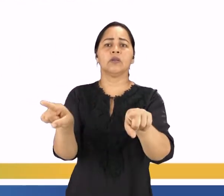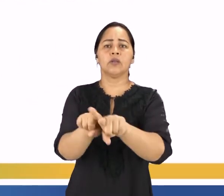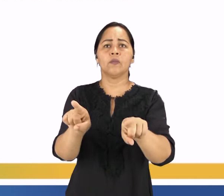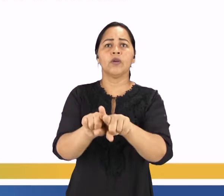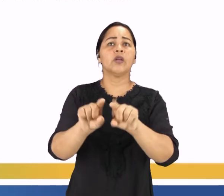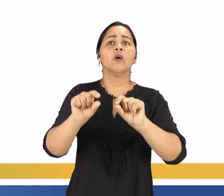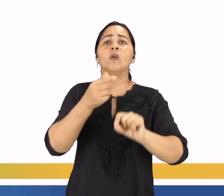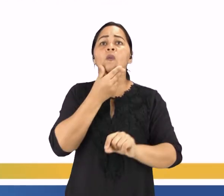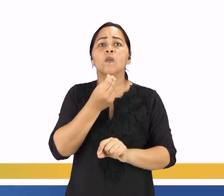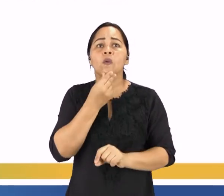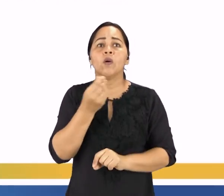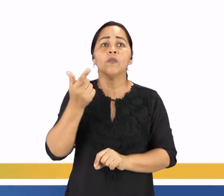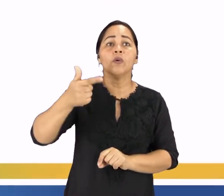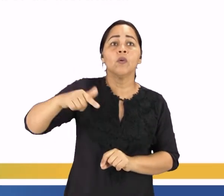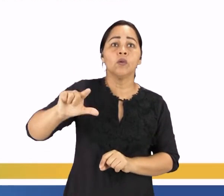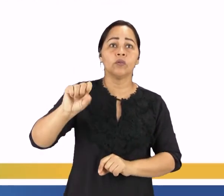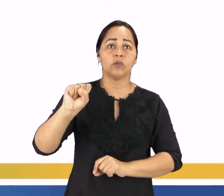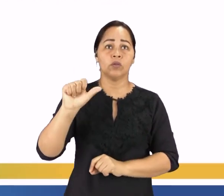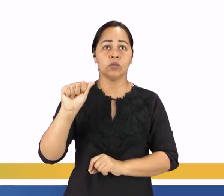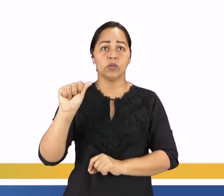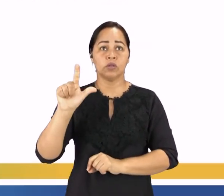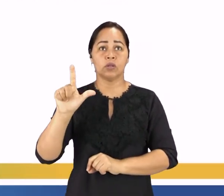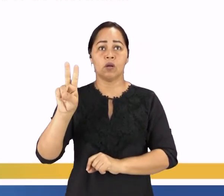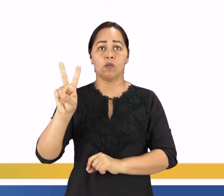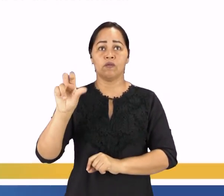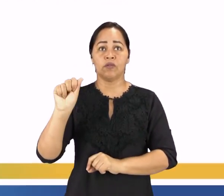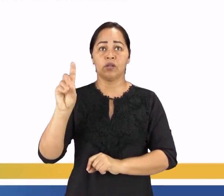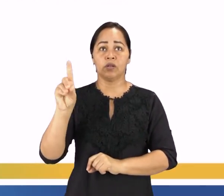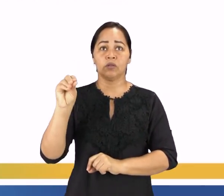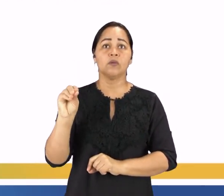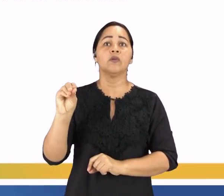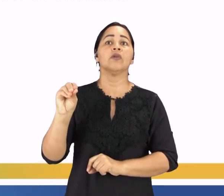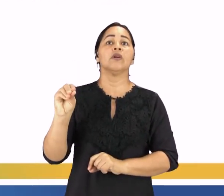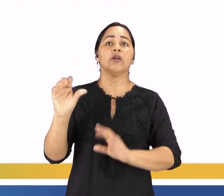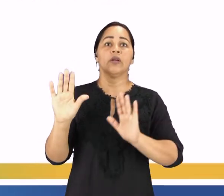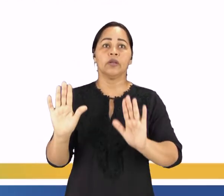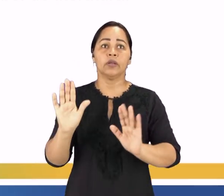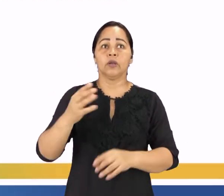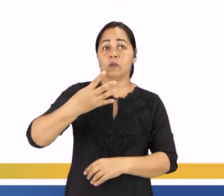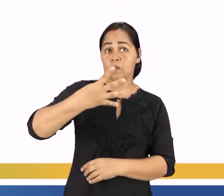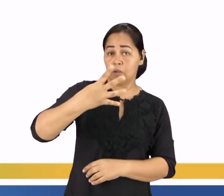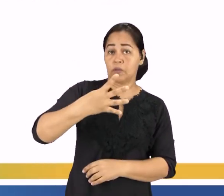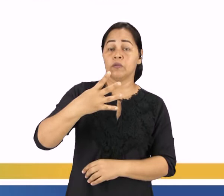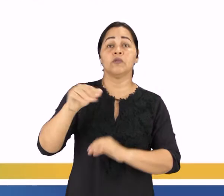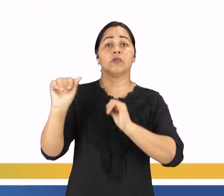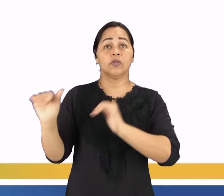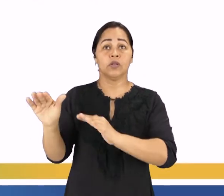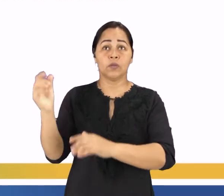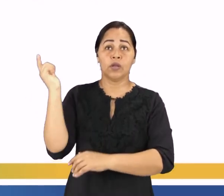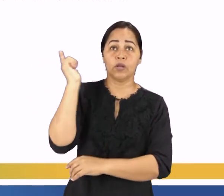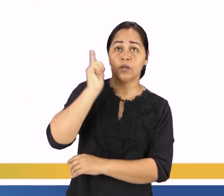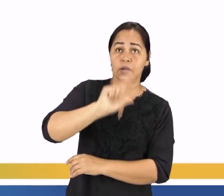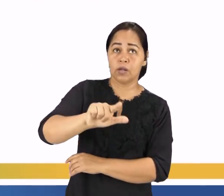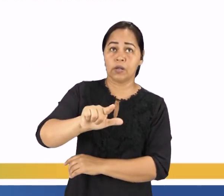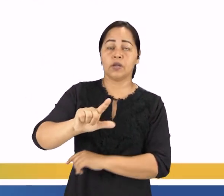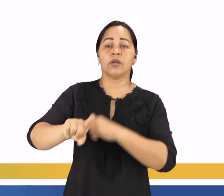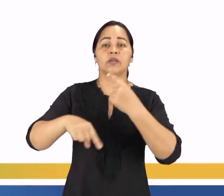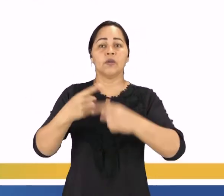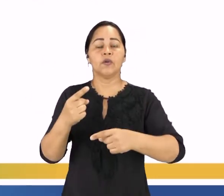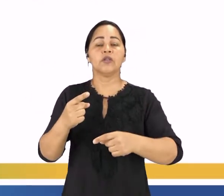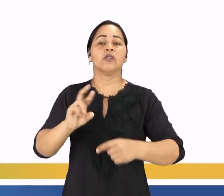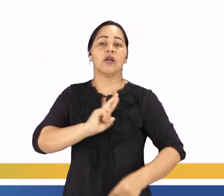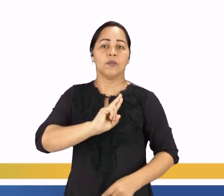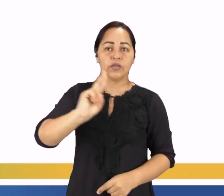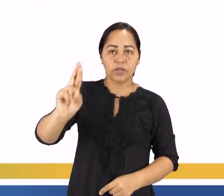Salvador Allende, que vence as eleições em 4 de setembro. No ano seguinte, em março, ele é nomeado embaixador do Chile